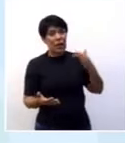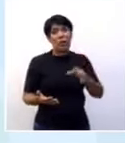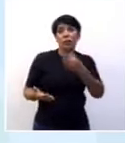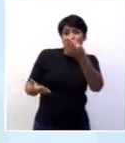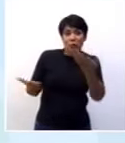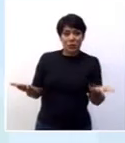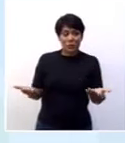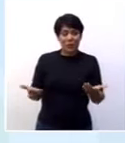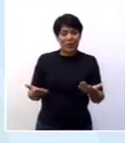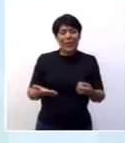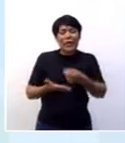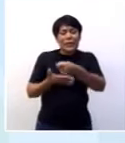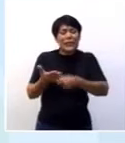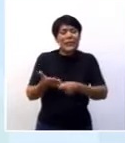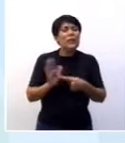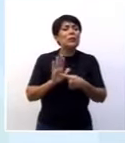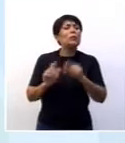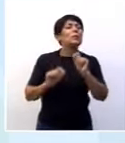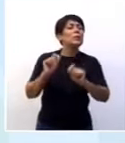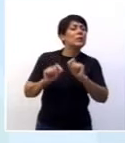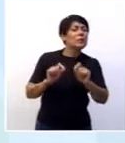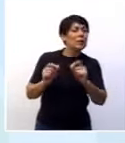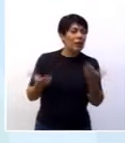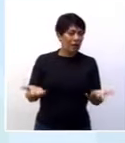poema, o que esse texto traz